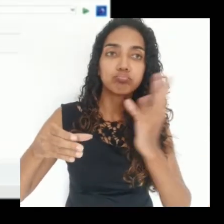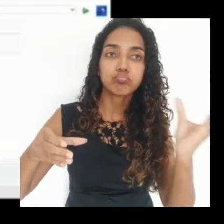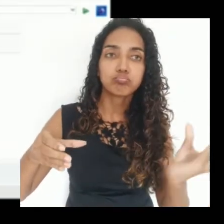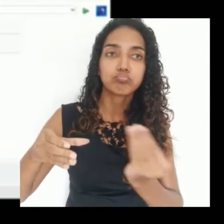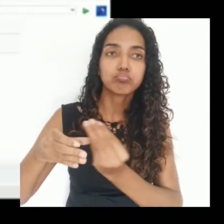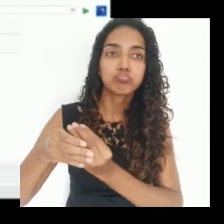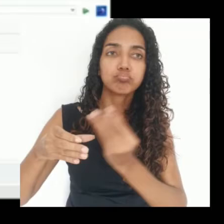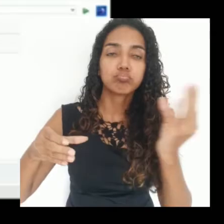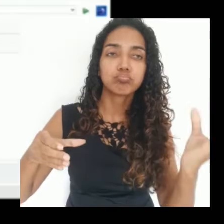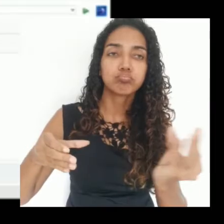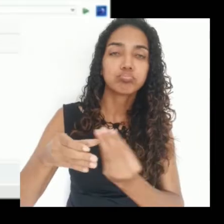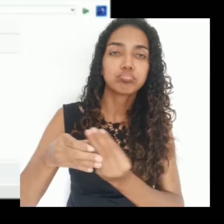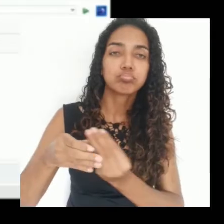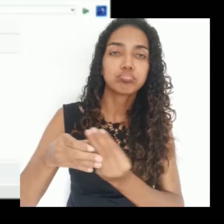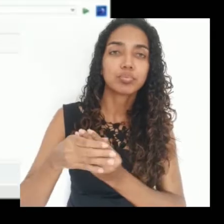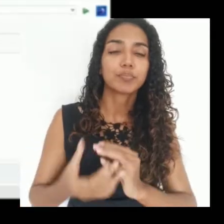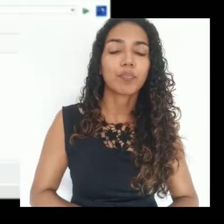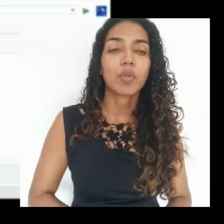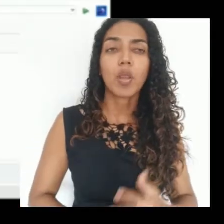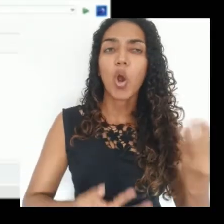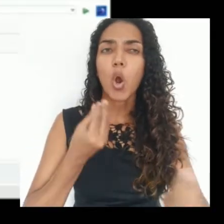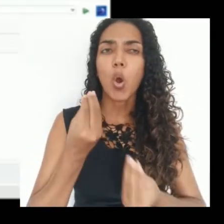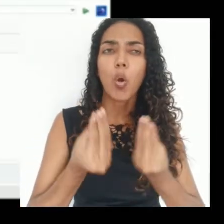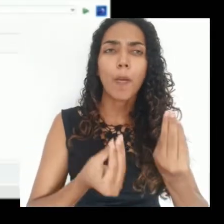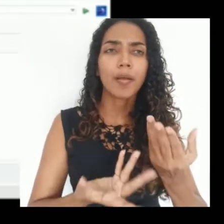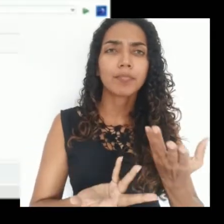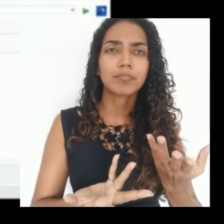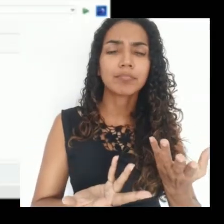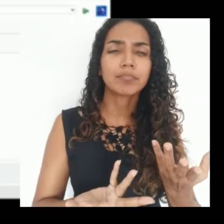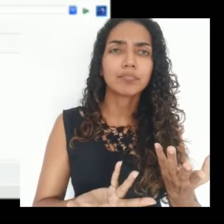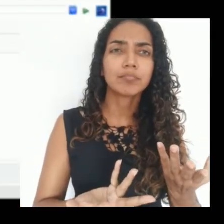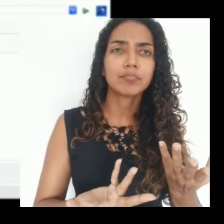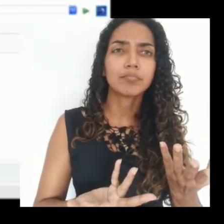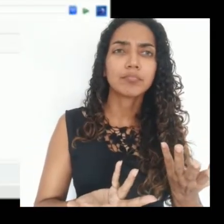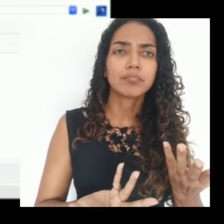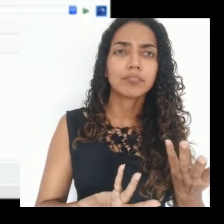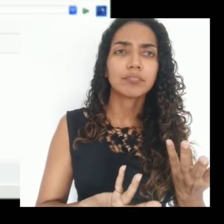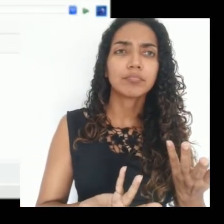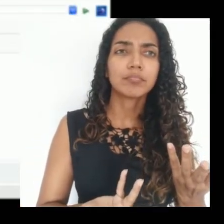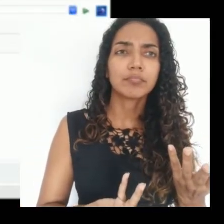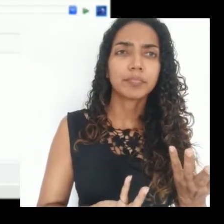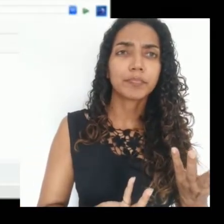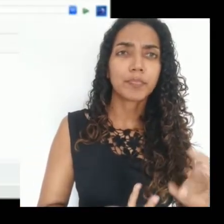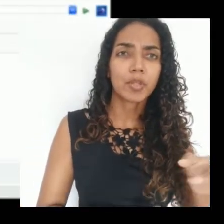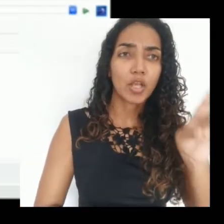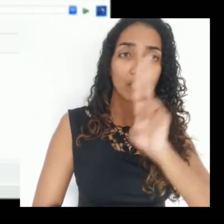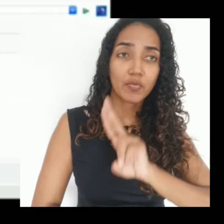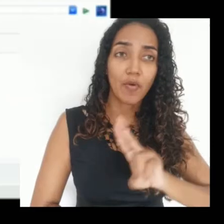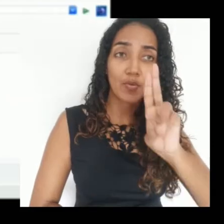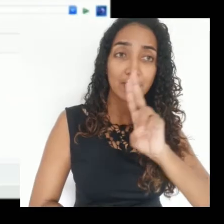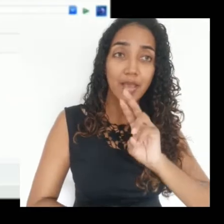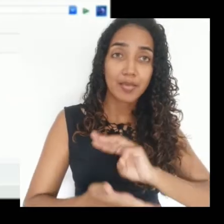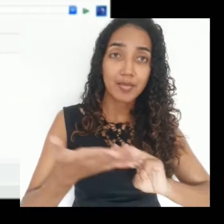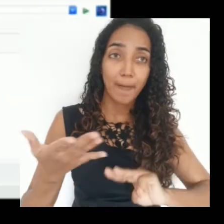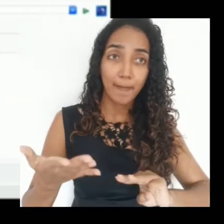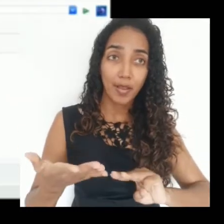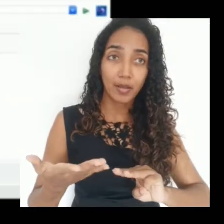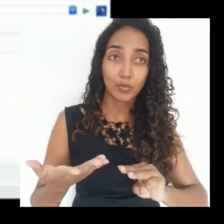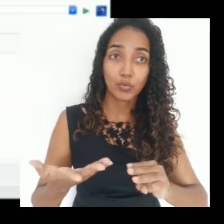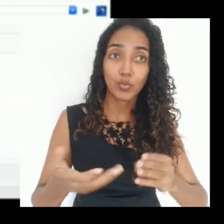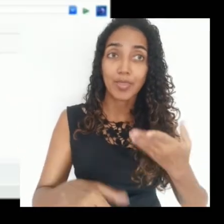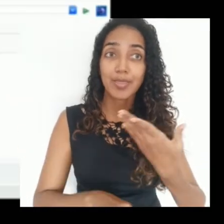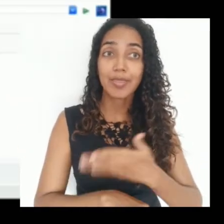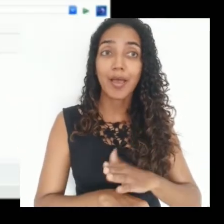E como é que a gente vai utilizar esse método e como é que a gente vai utilizar isso na